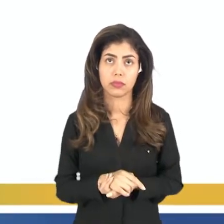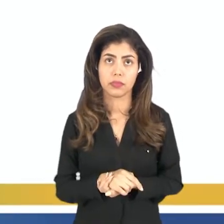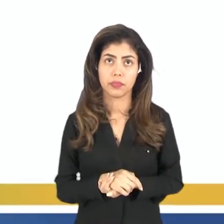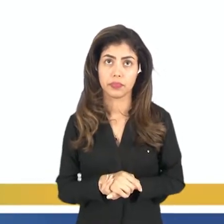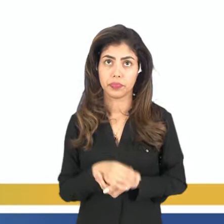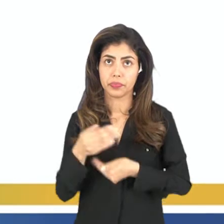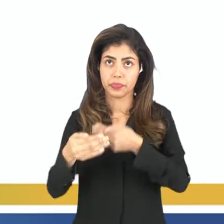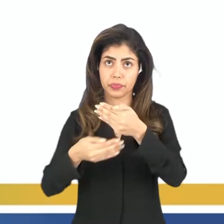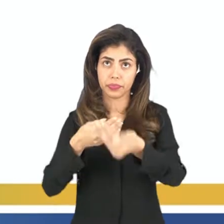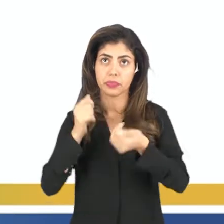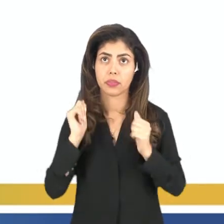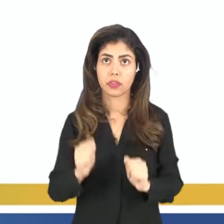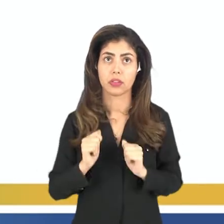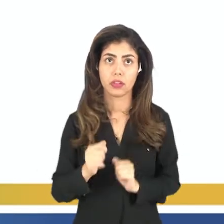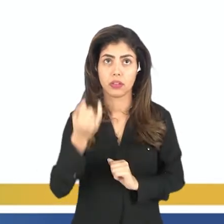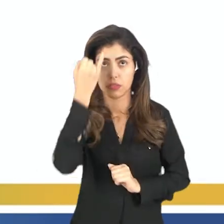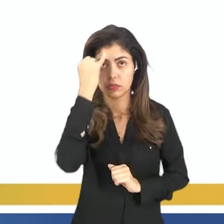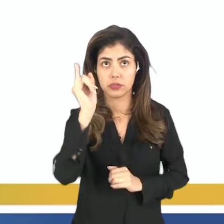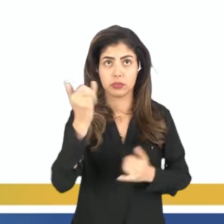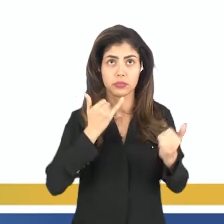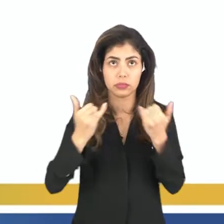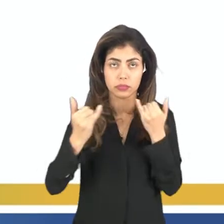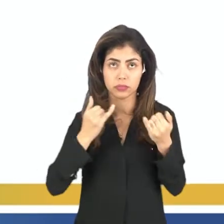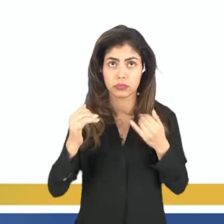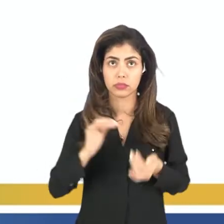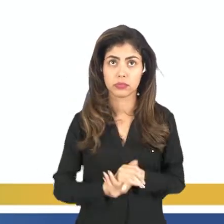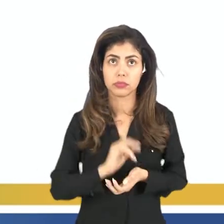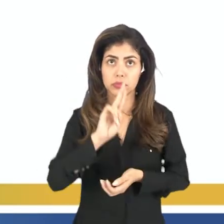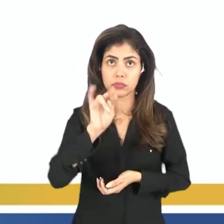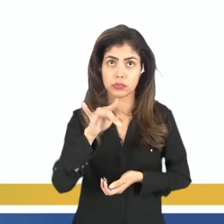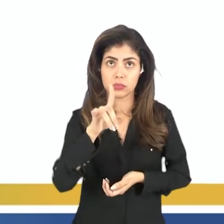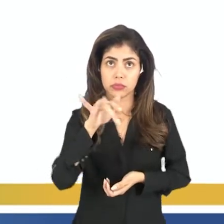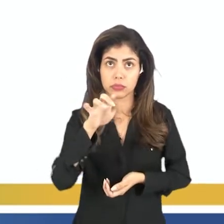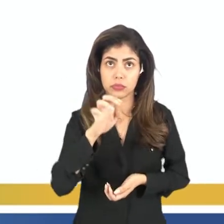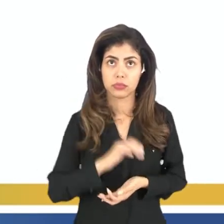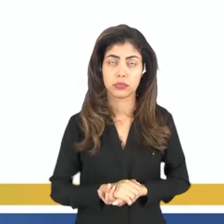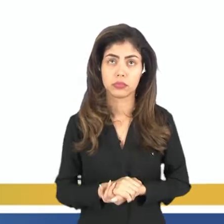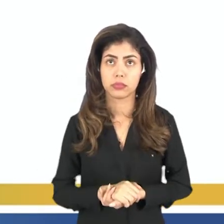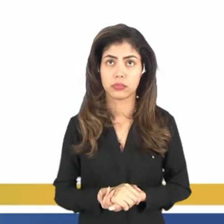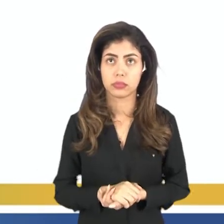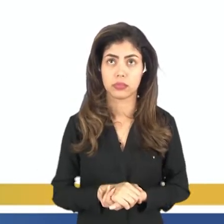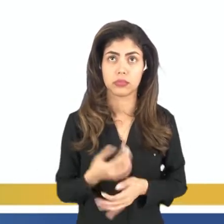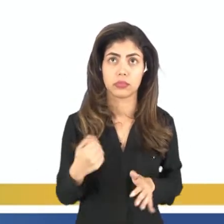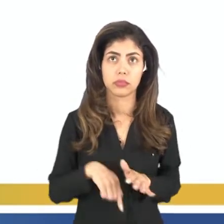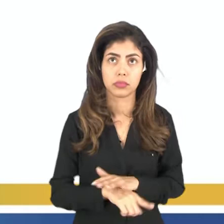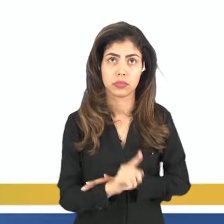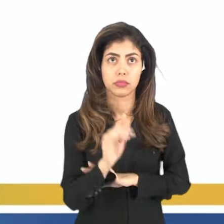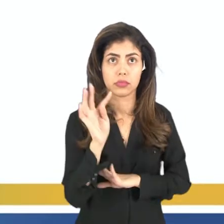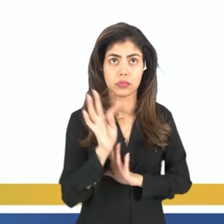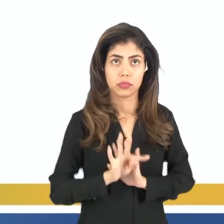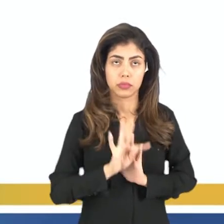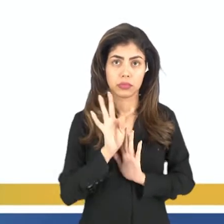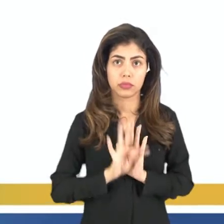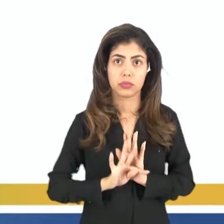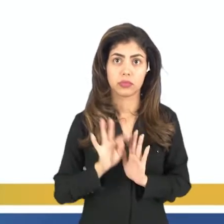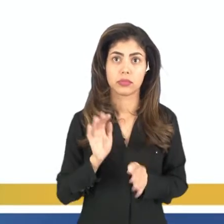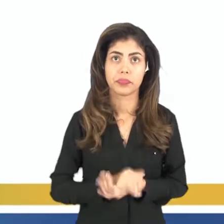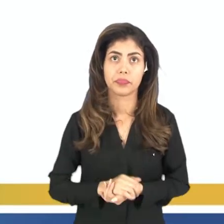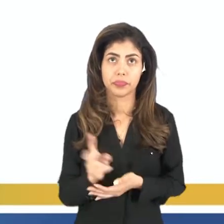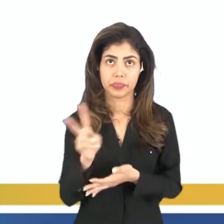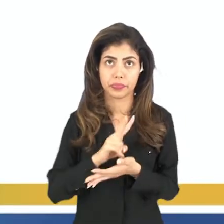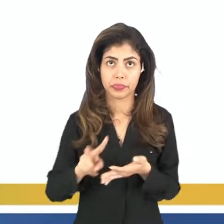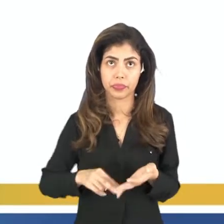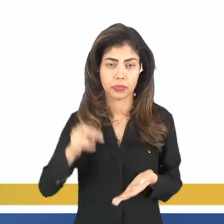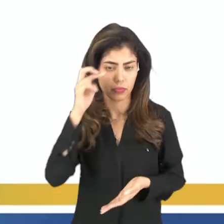que permite descubrir las ideas y la información subyacente dentro de un texto. Eso requiere una